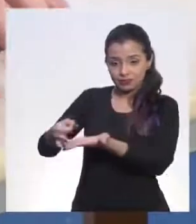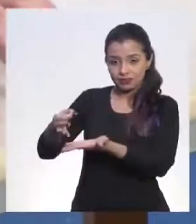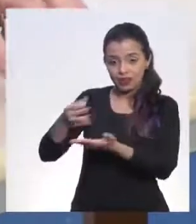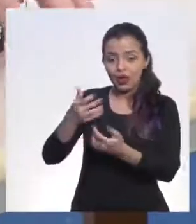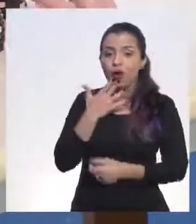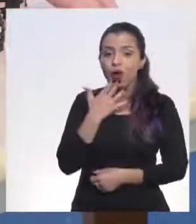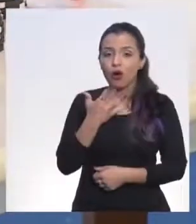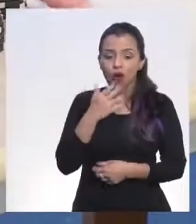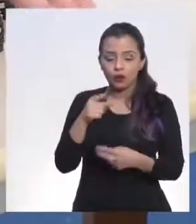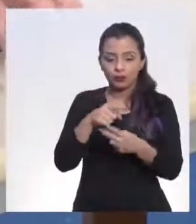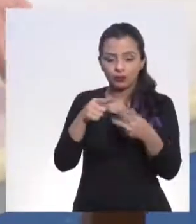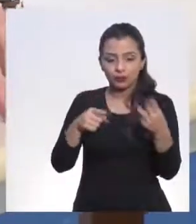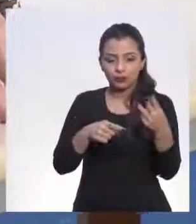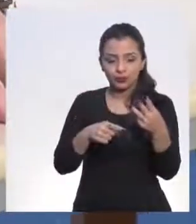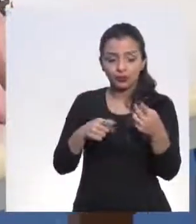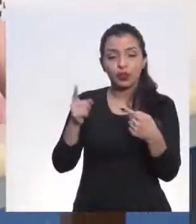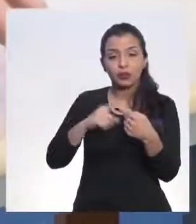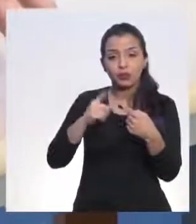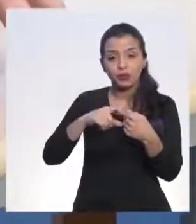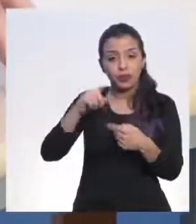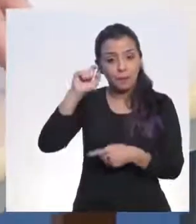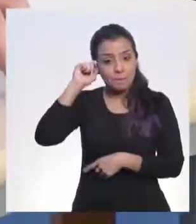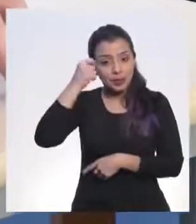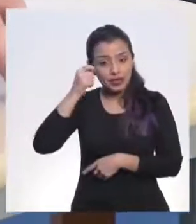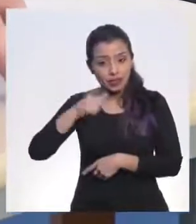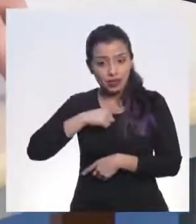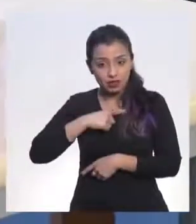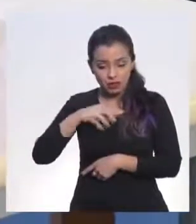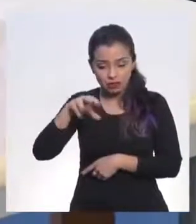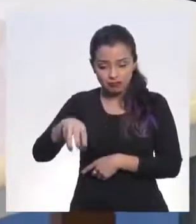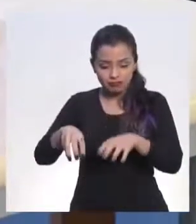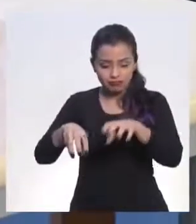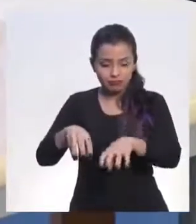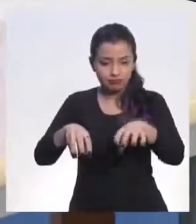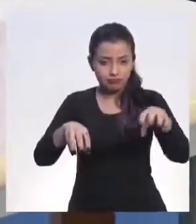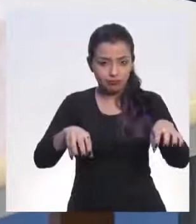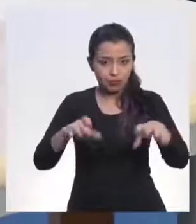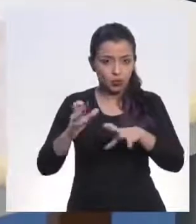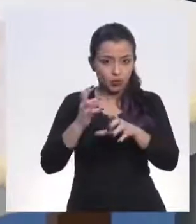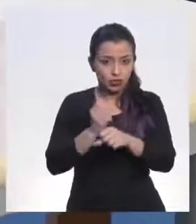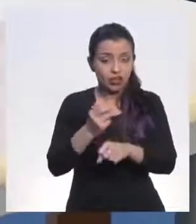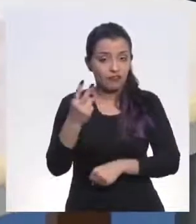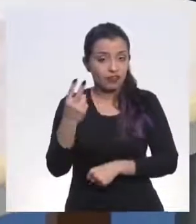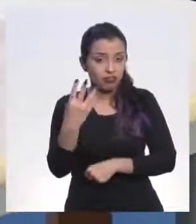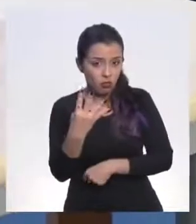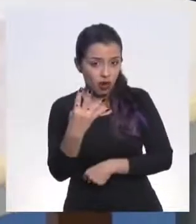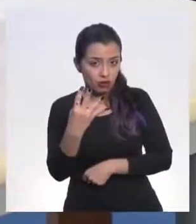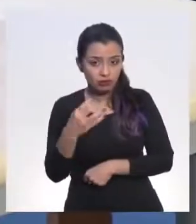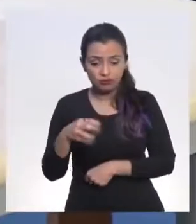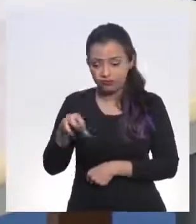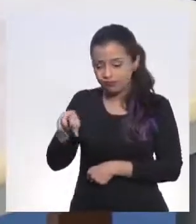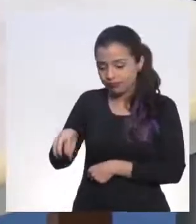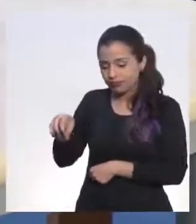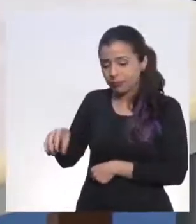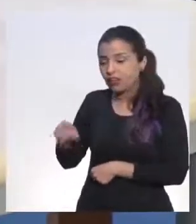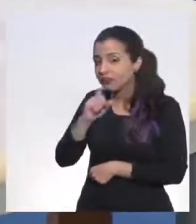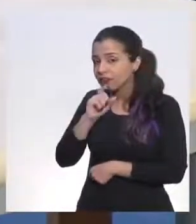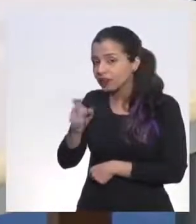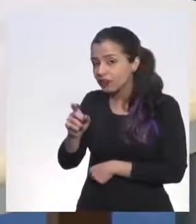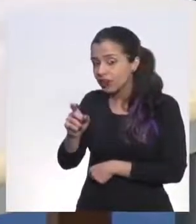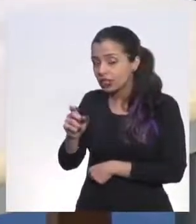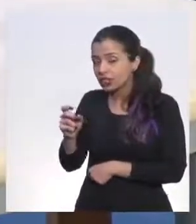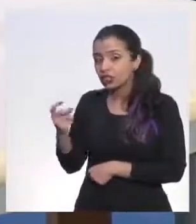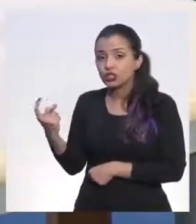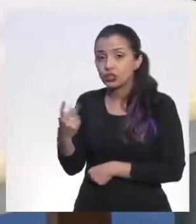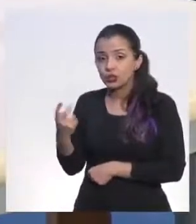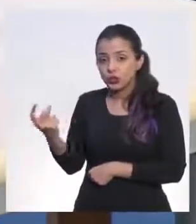Então em preto aqui, ó, se vocês olharem, eu vou ter 24 fichas. Em verde aqui eu tenho 12. Em vermelho,